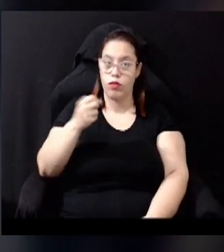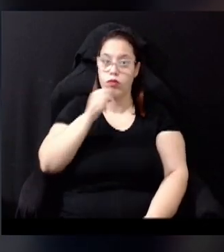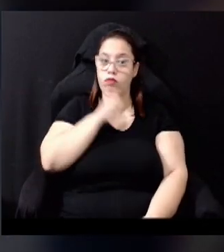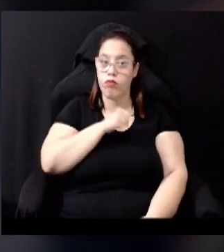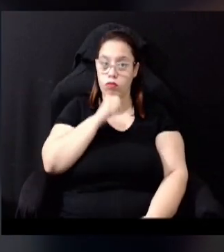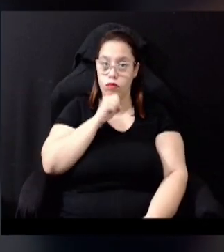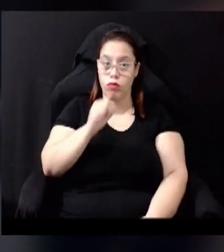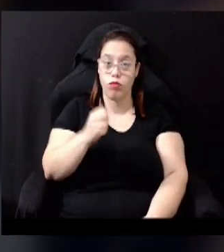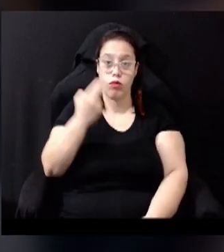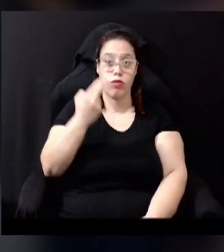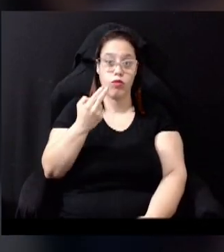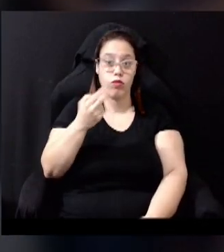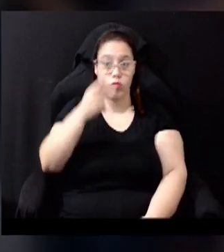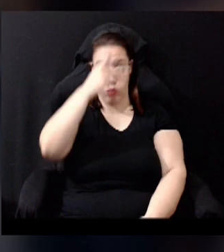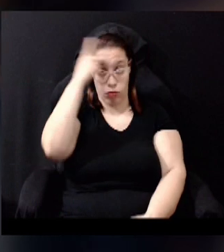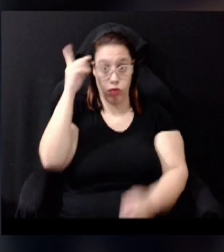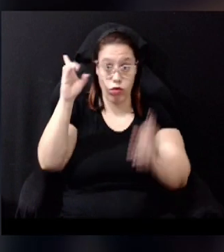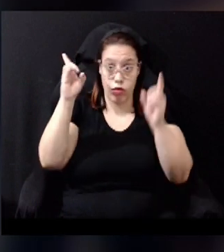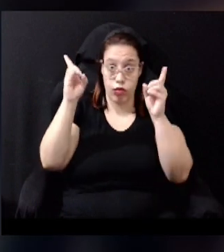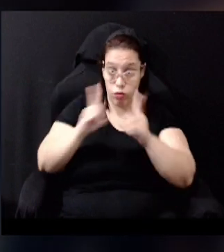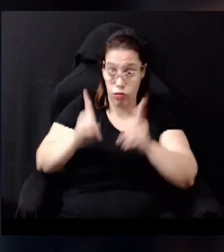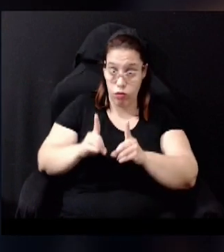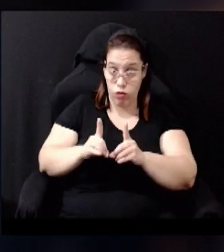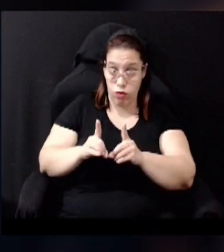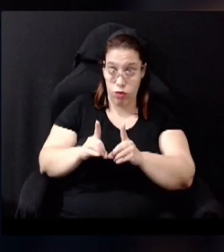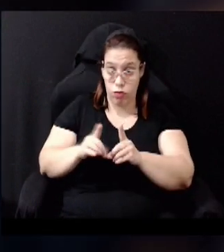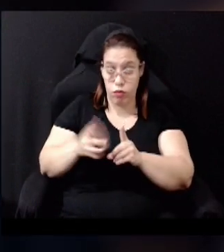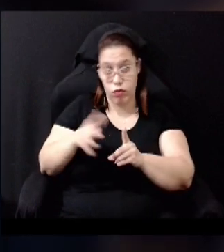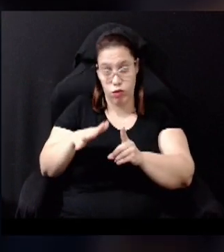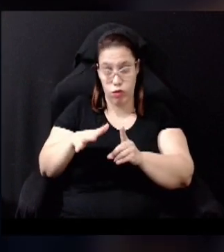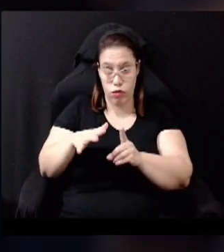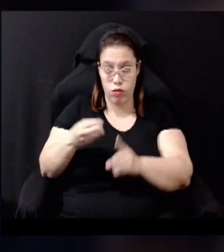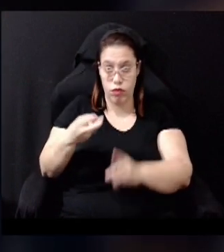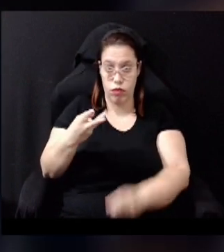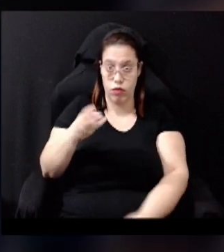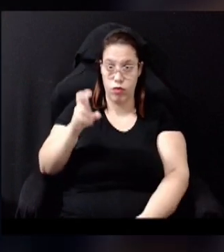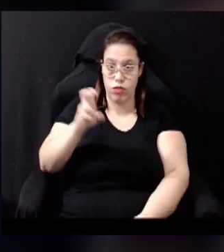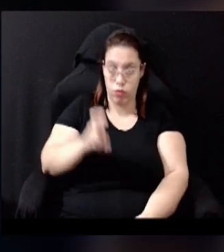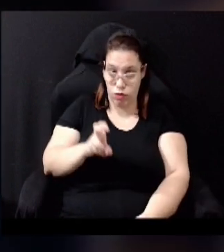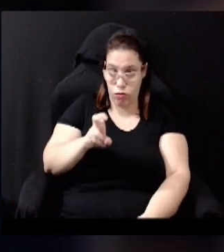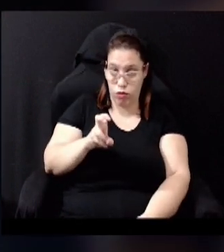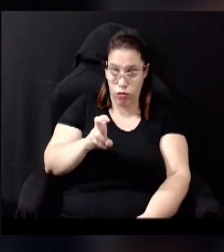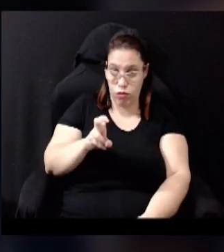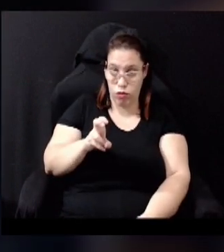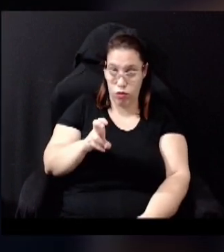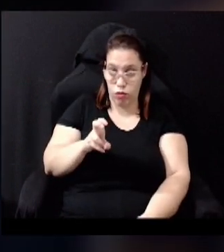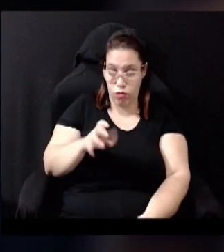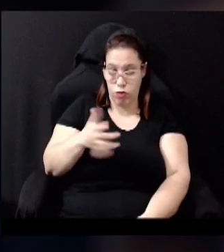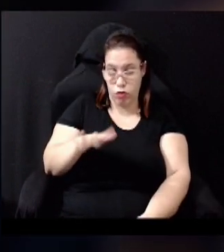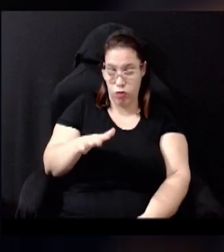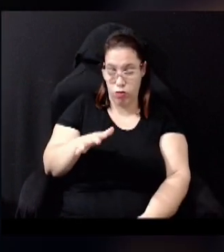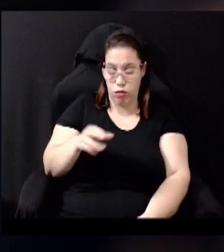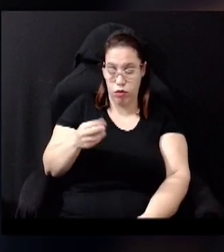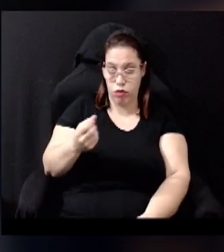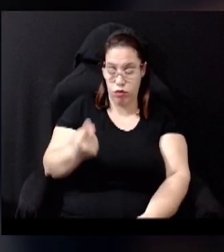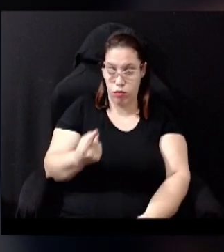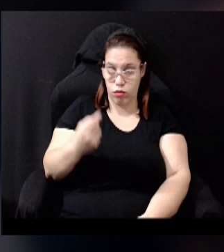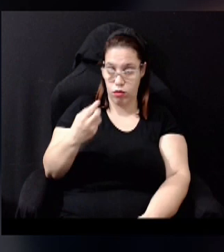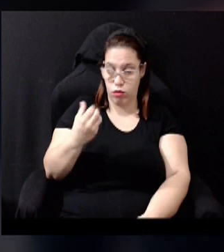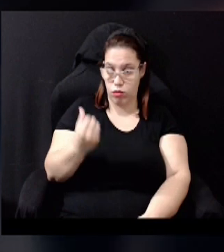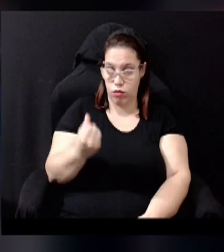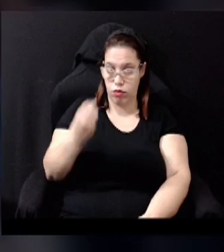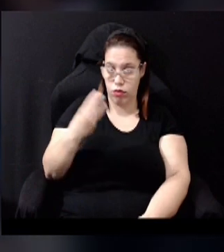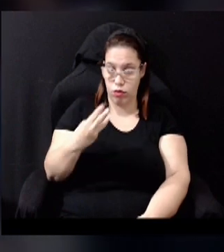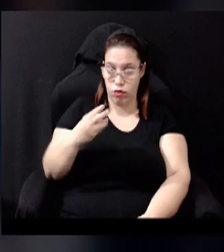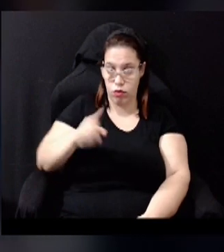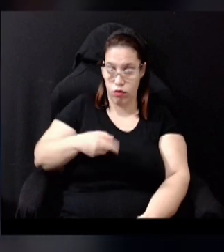ou pessoa com deficiência. Elas recebem 35 UFIX, que correspondem a R$